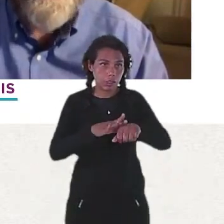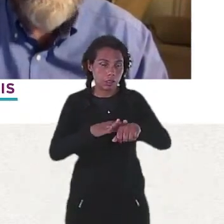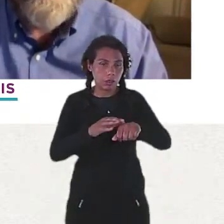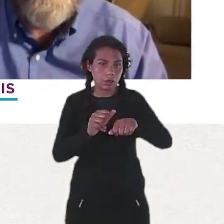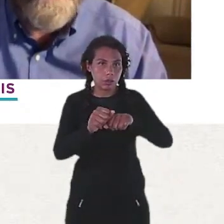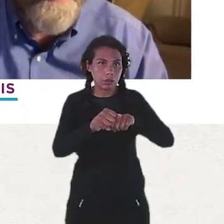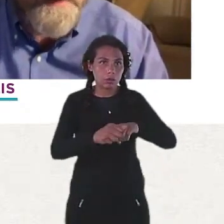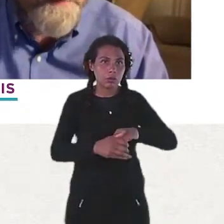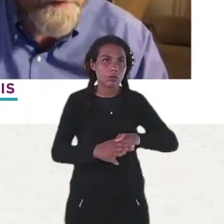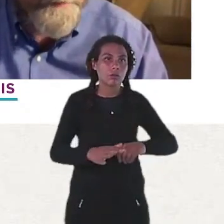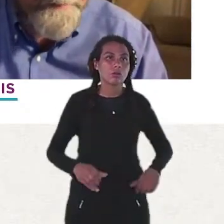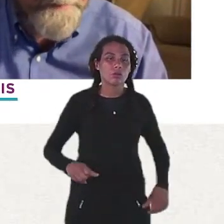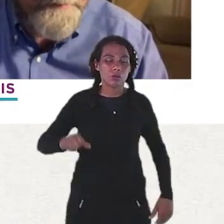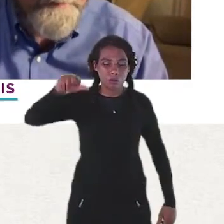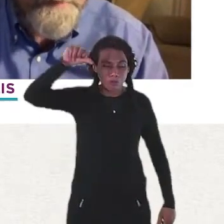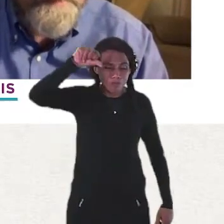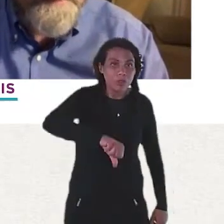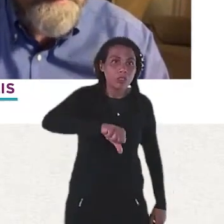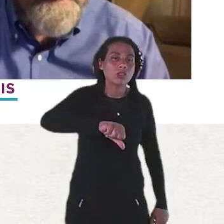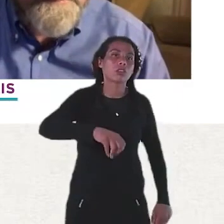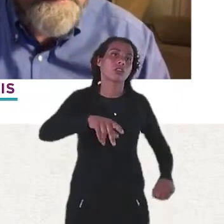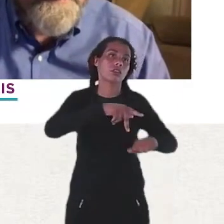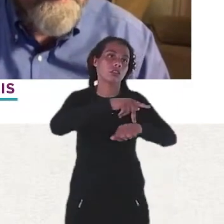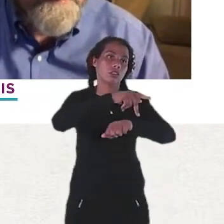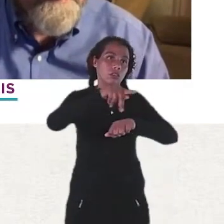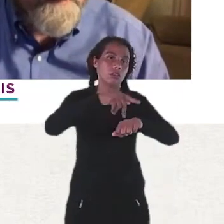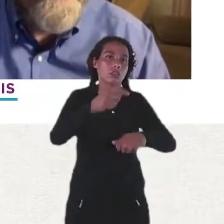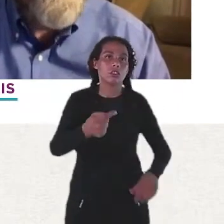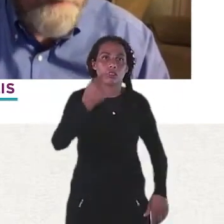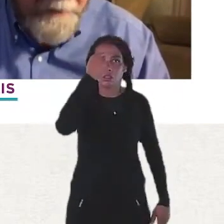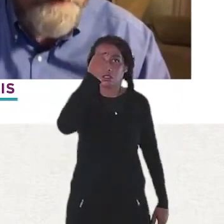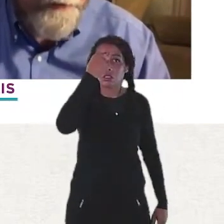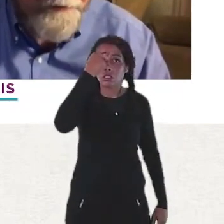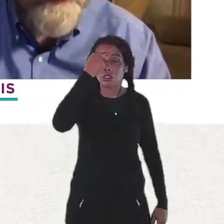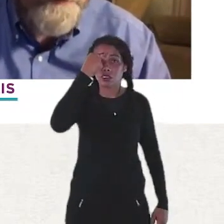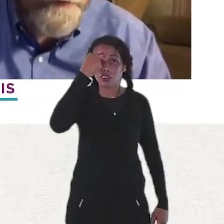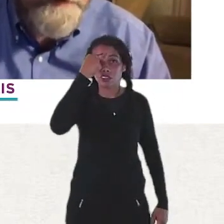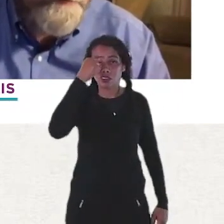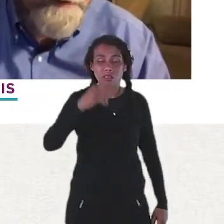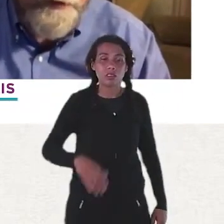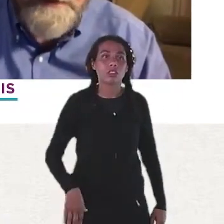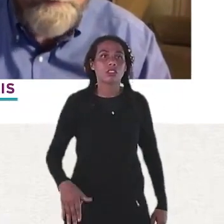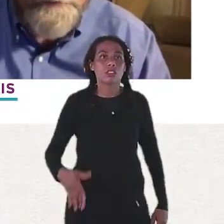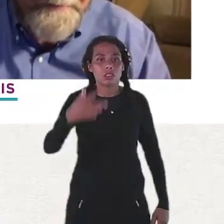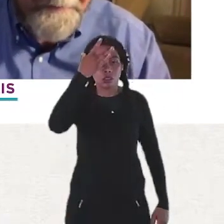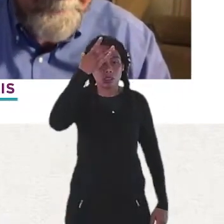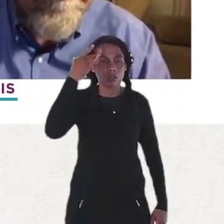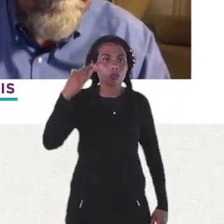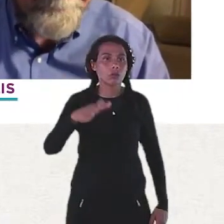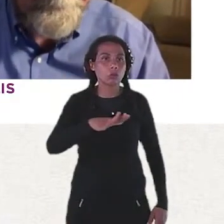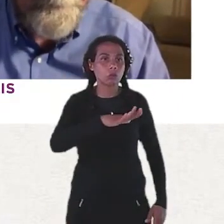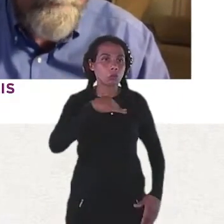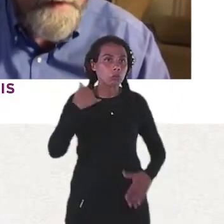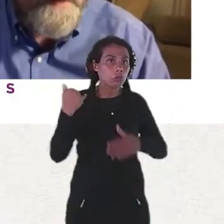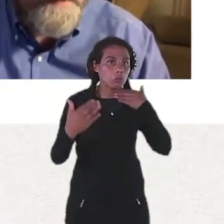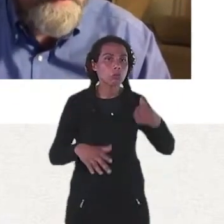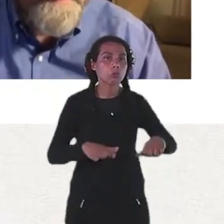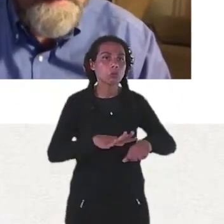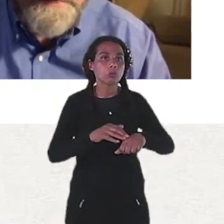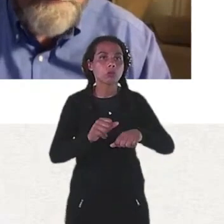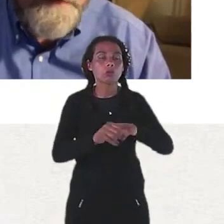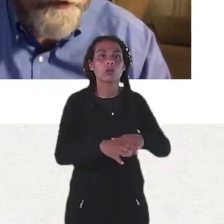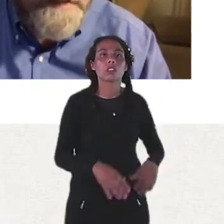a 20% dos novos casos do país. Na Europa, 60% já. Isso. No Reino Unido já é 90%. 90% no Reino